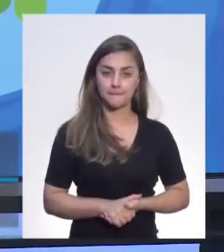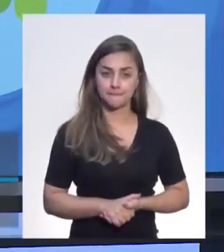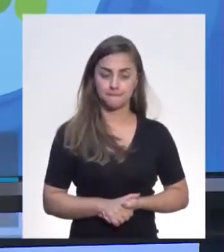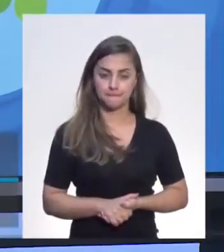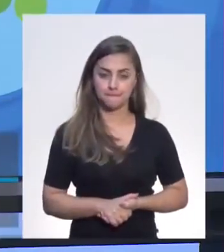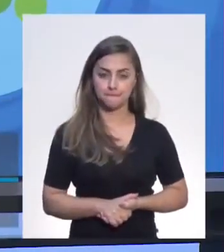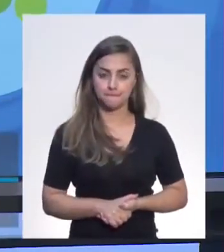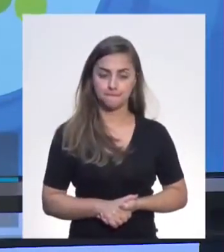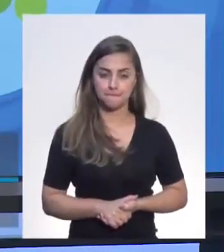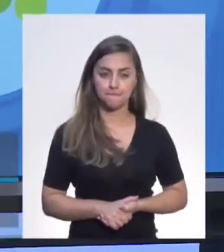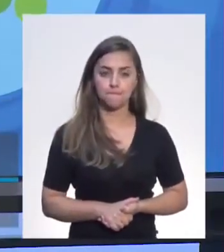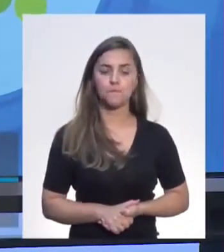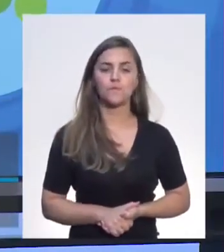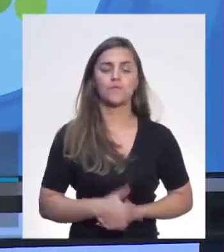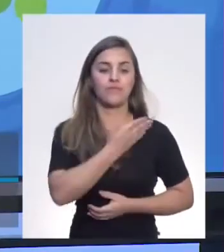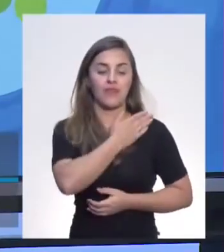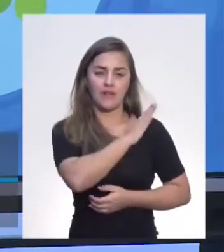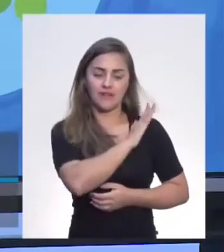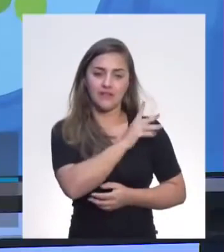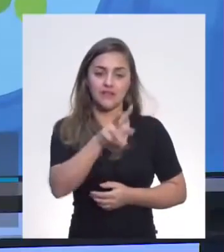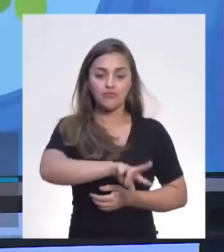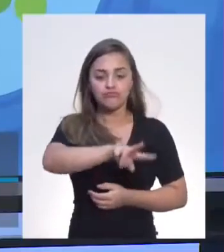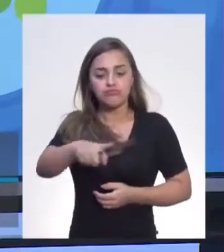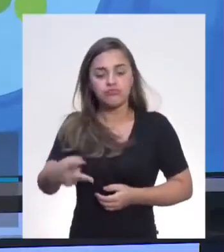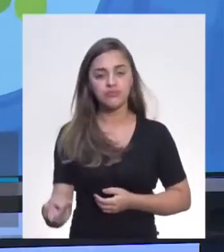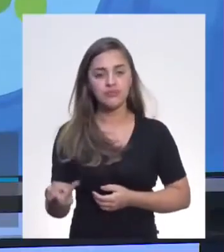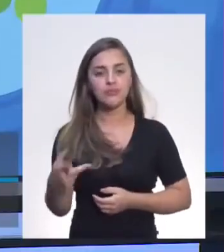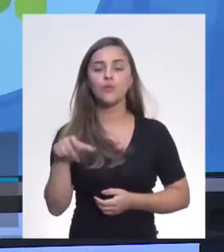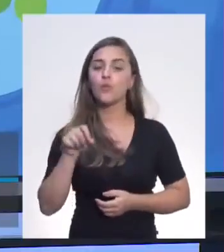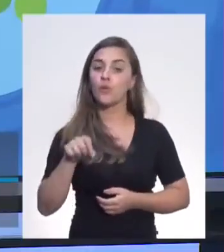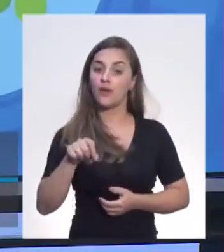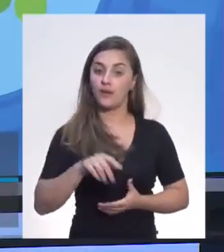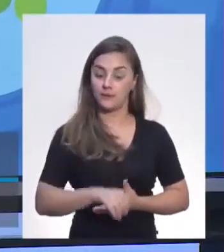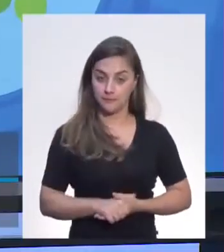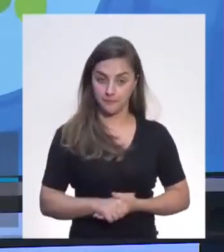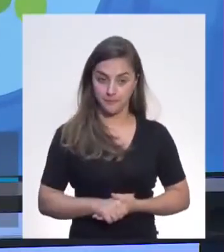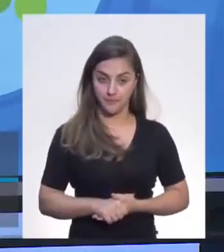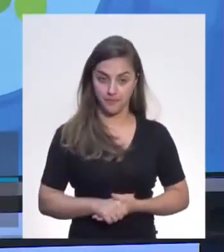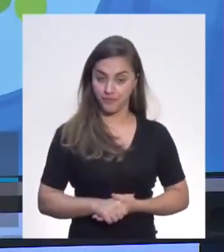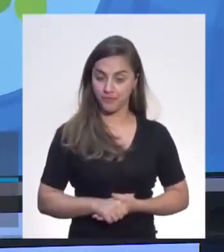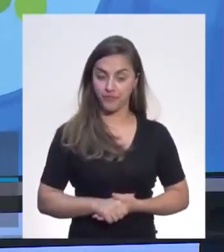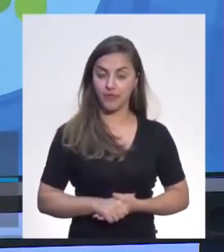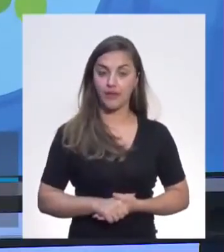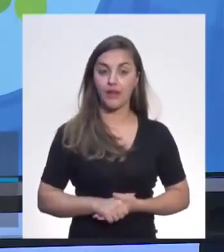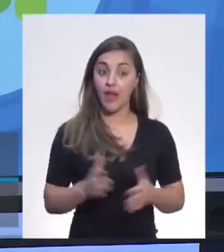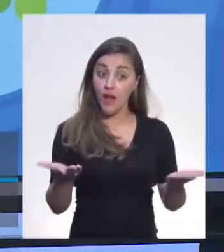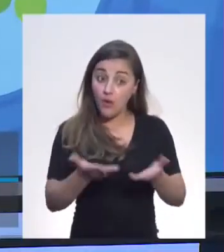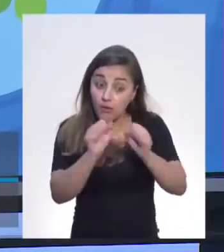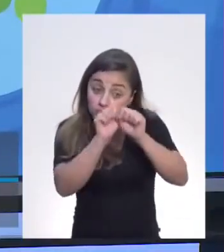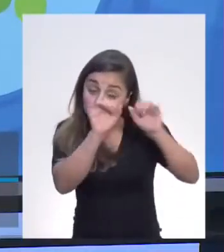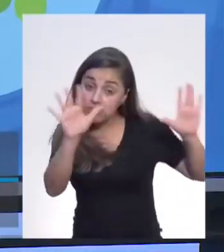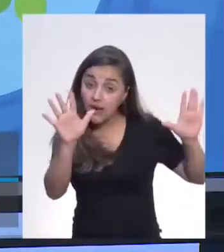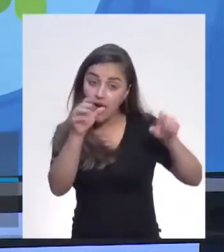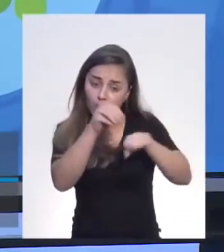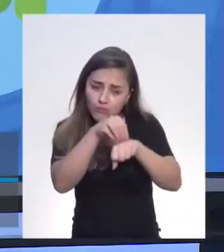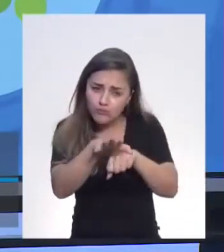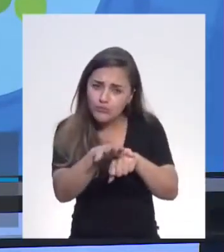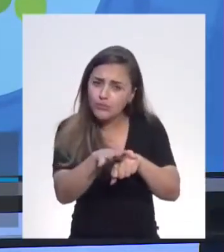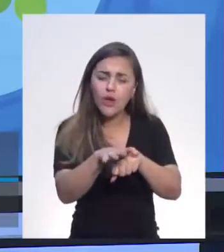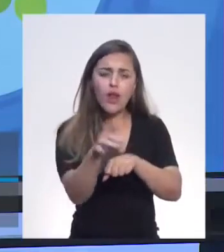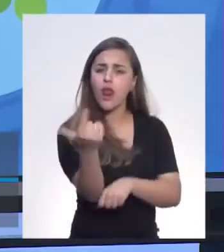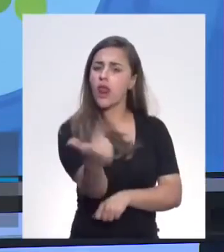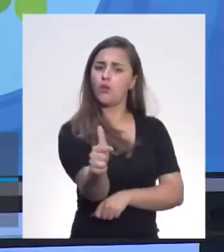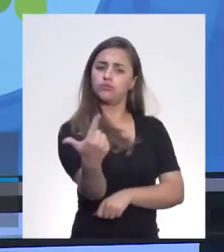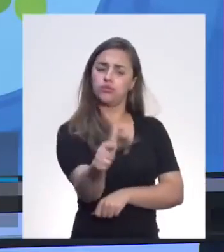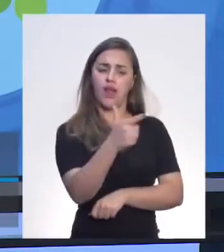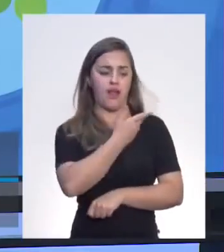Eu espero que dessa vez fique claro. Não existe racismo reverso.